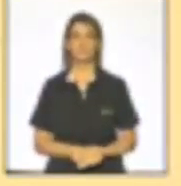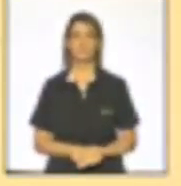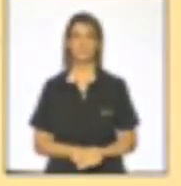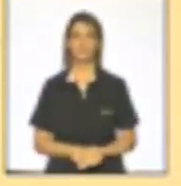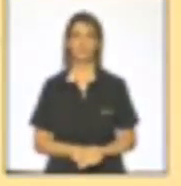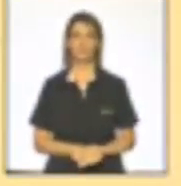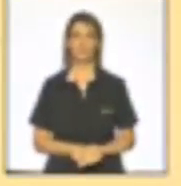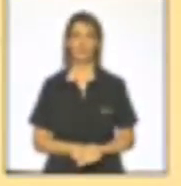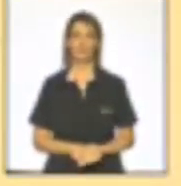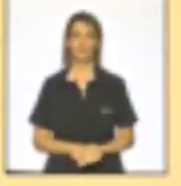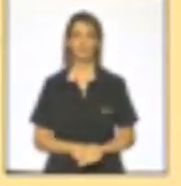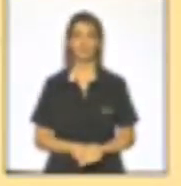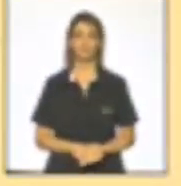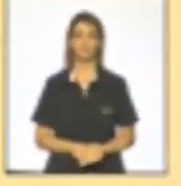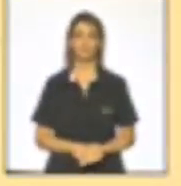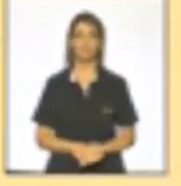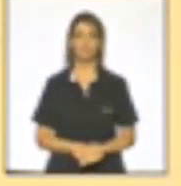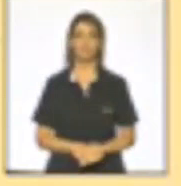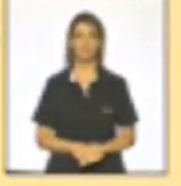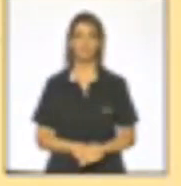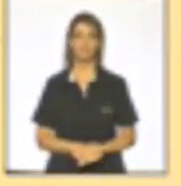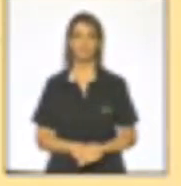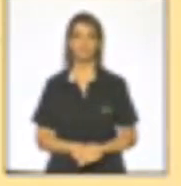Aqui. Isso.